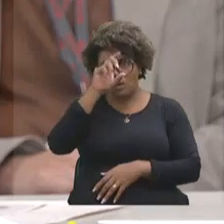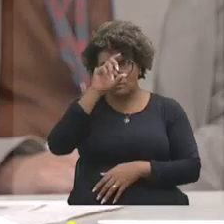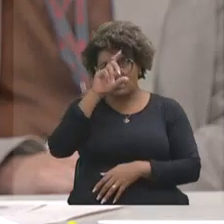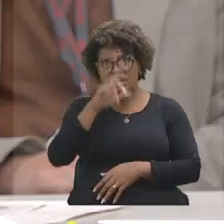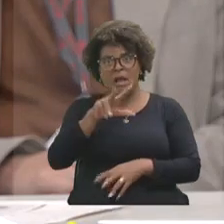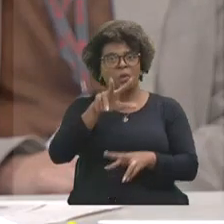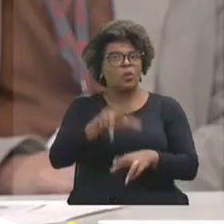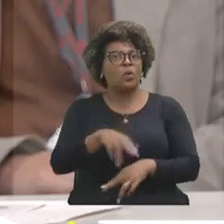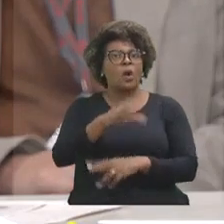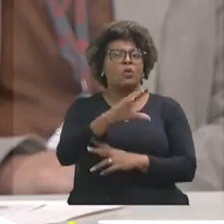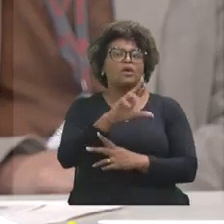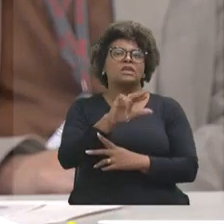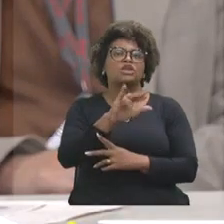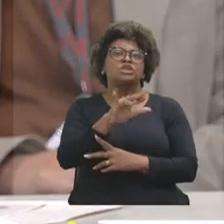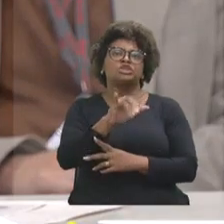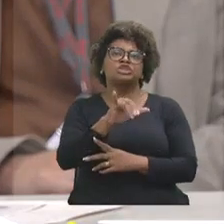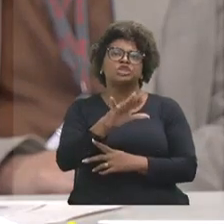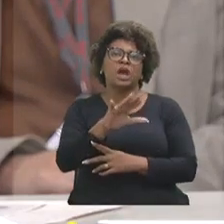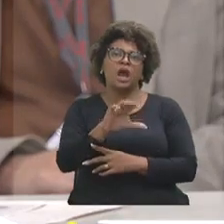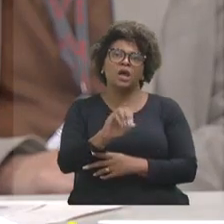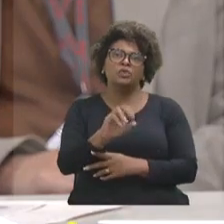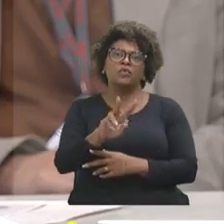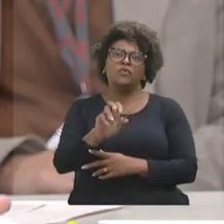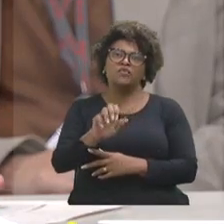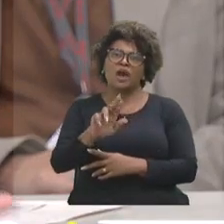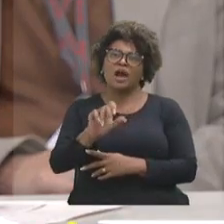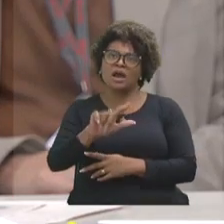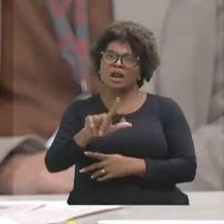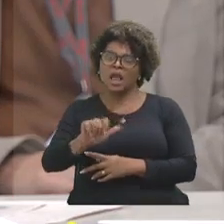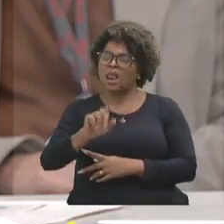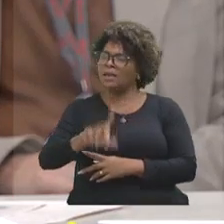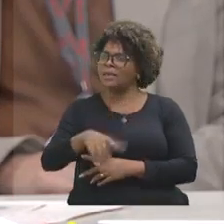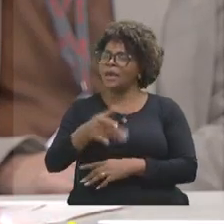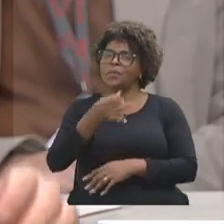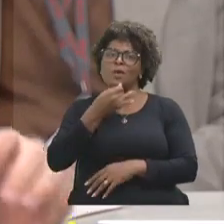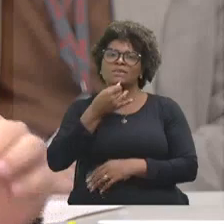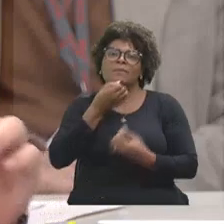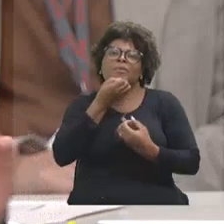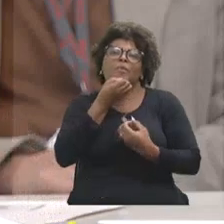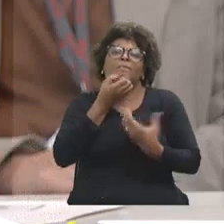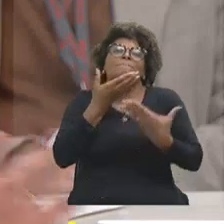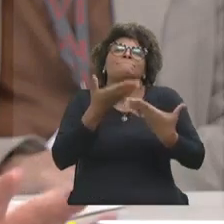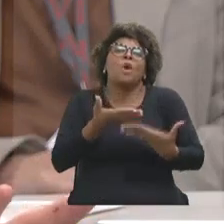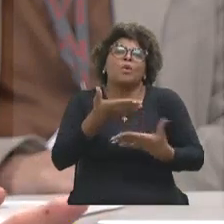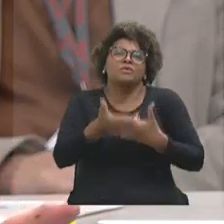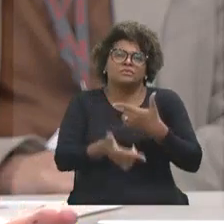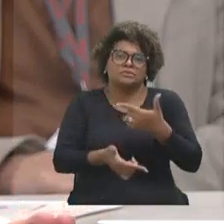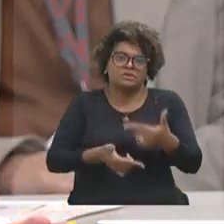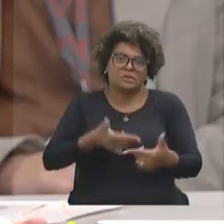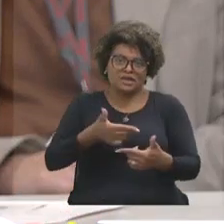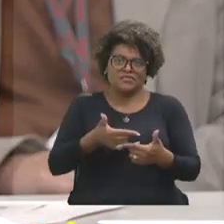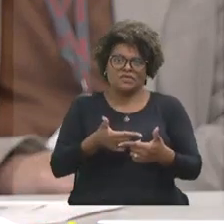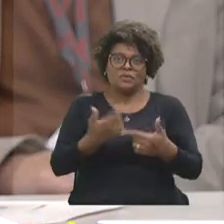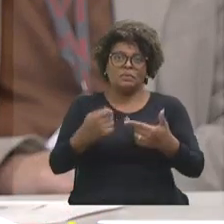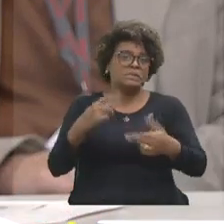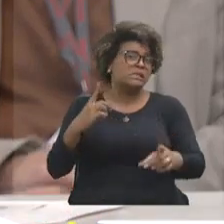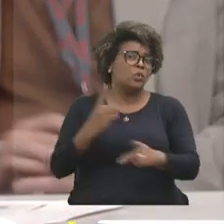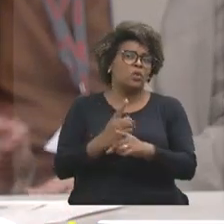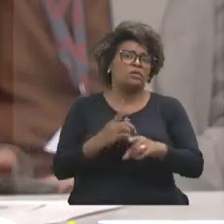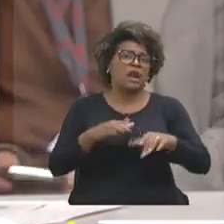é um exemplo para o país de boa prestação eu acho que temos que achar um equilíbrio é não estou me colocando